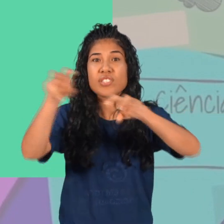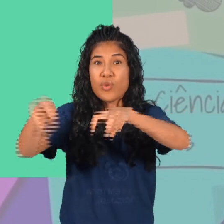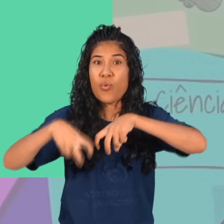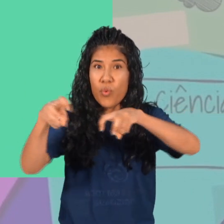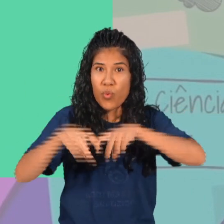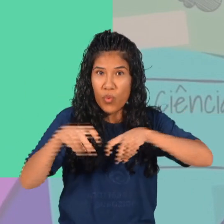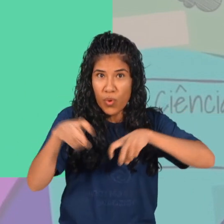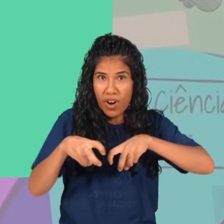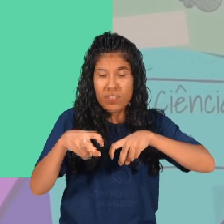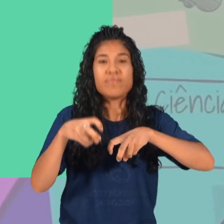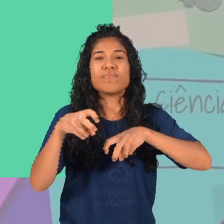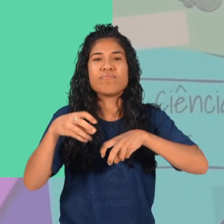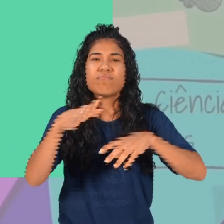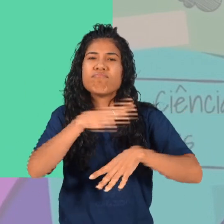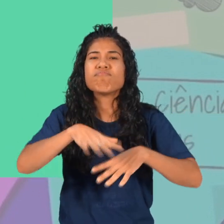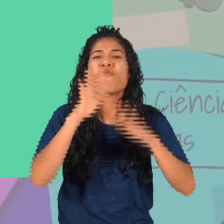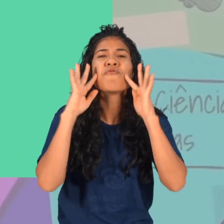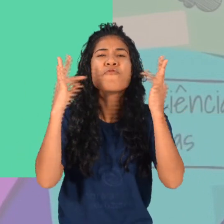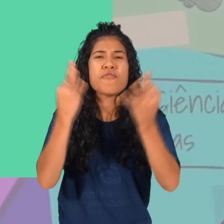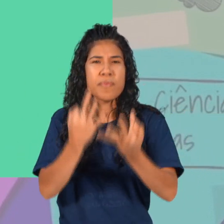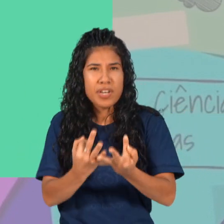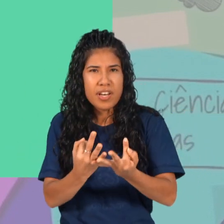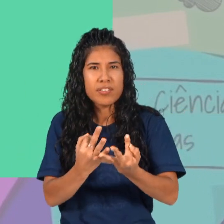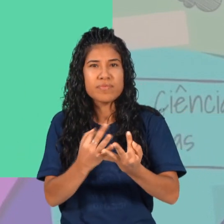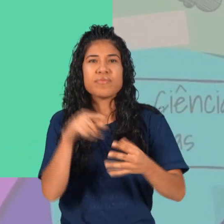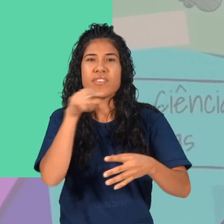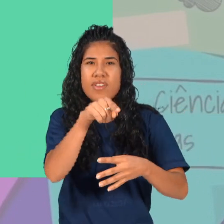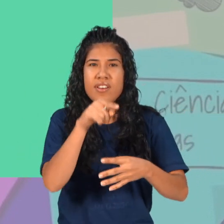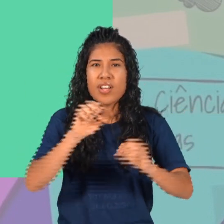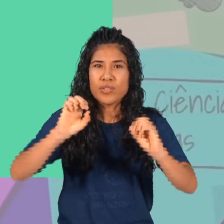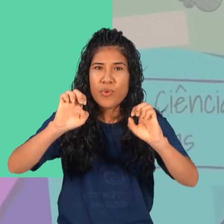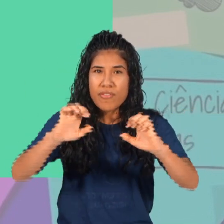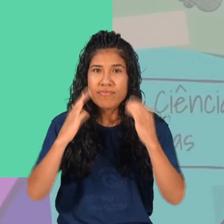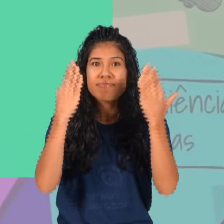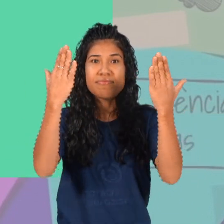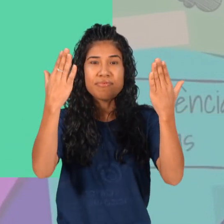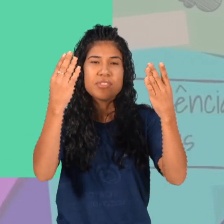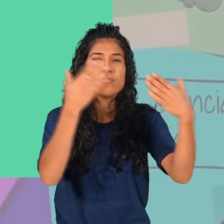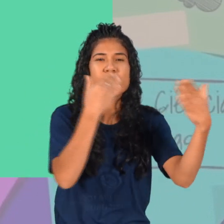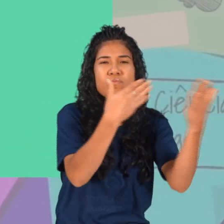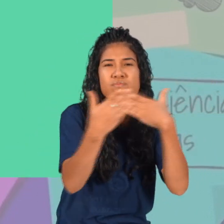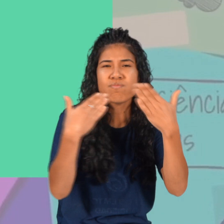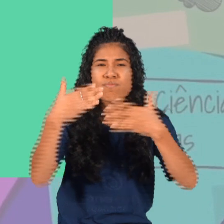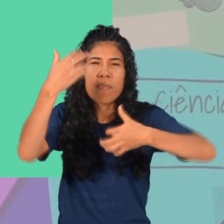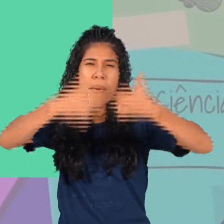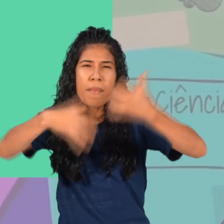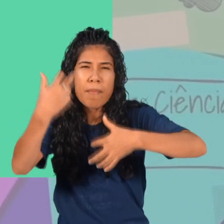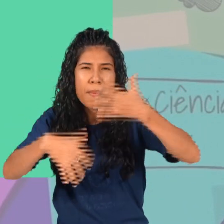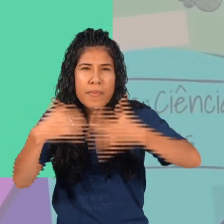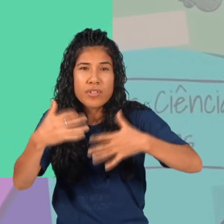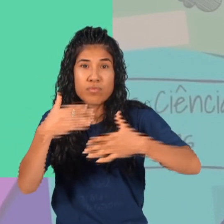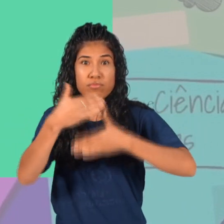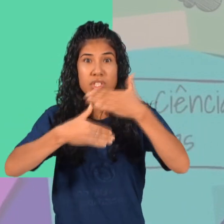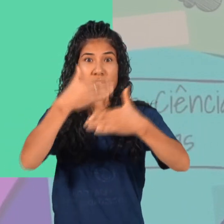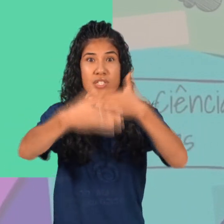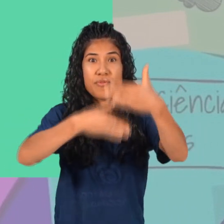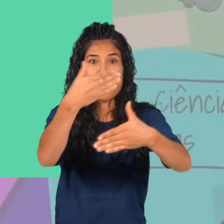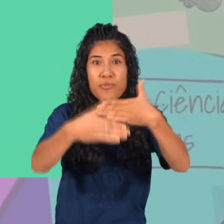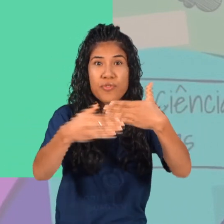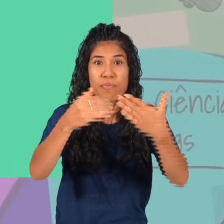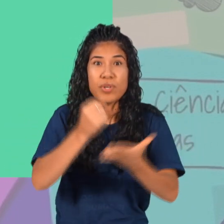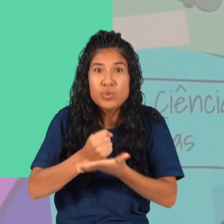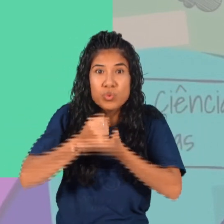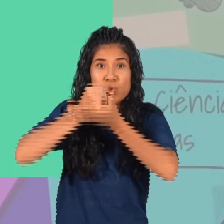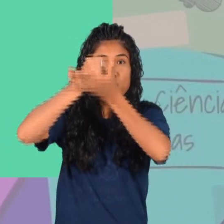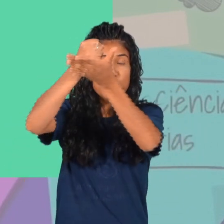encontro vão ser discutidas questões sobre o desenvolvimento sustentável no semiári do Brasileiro e a troca de